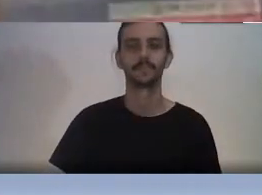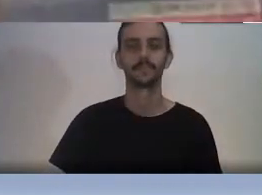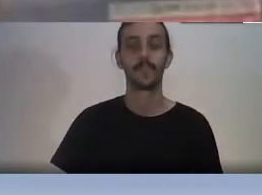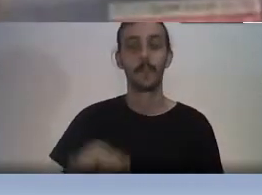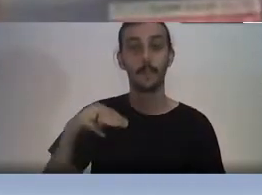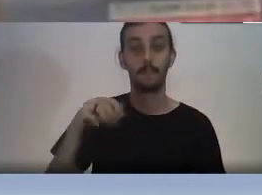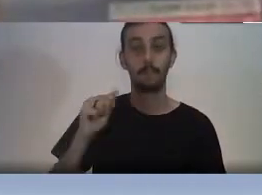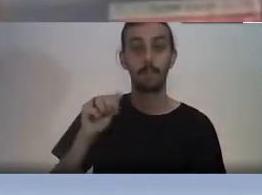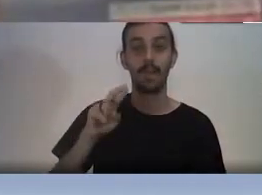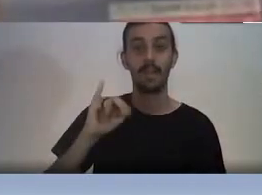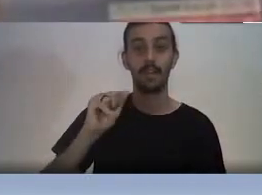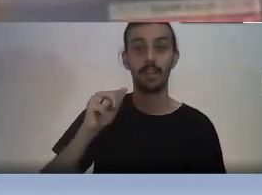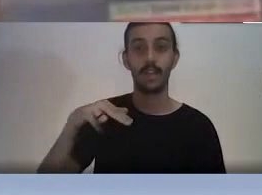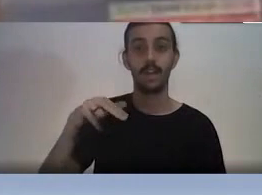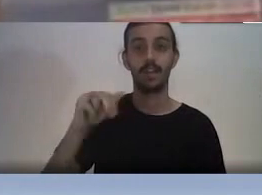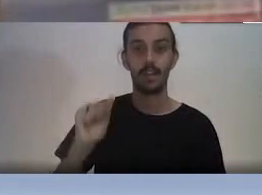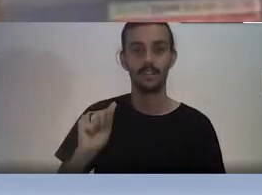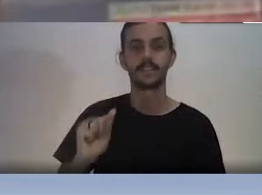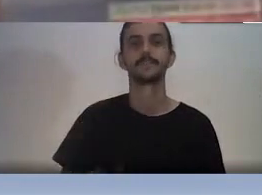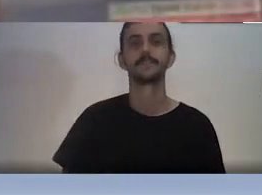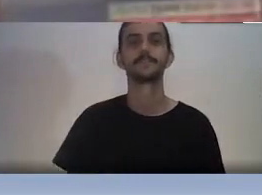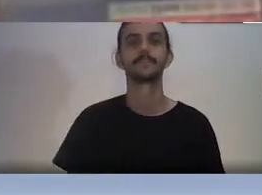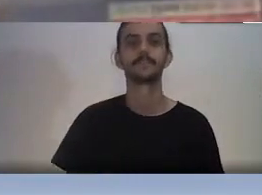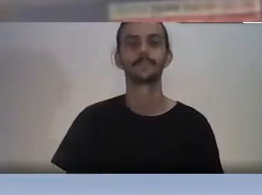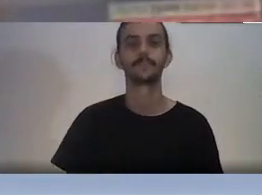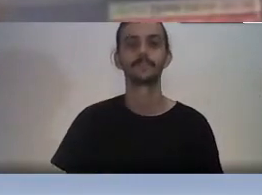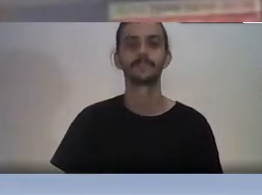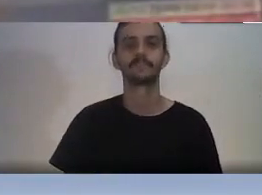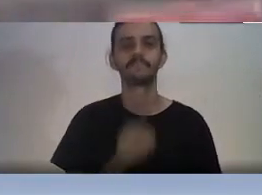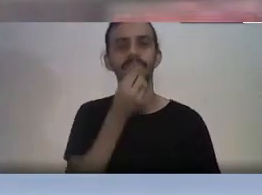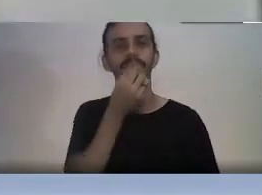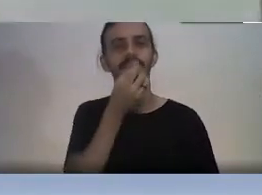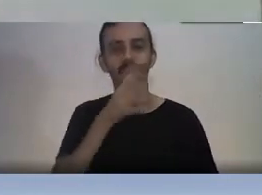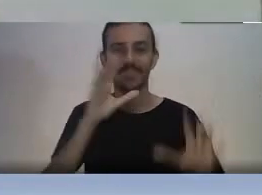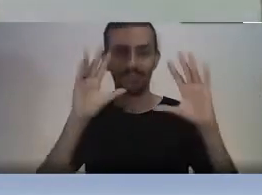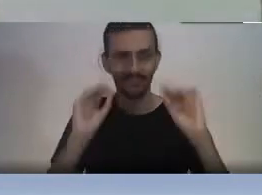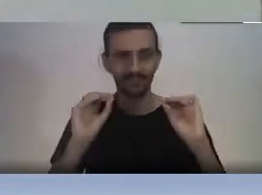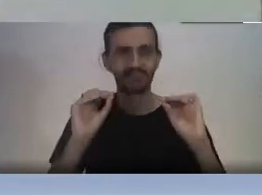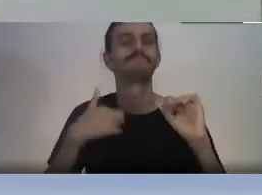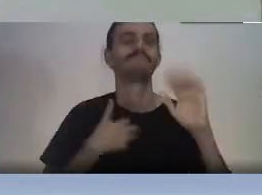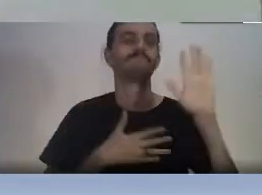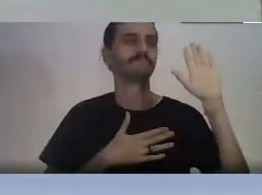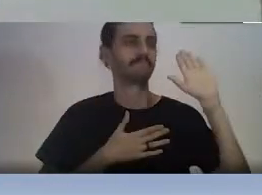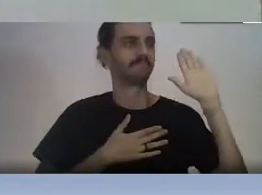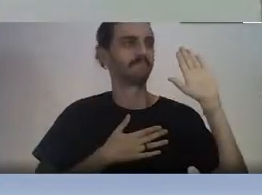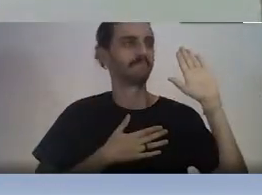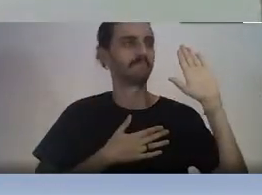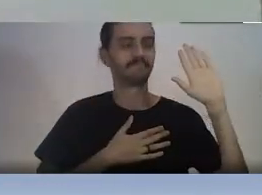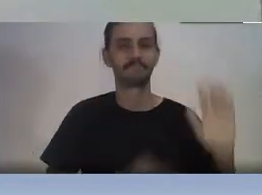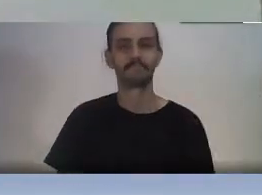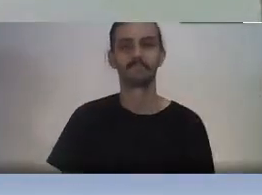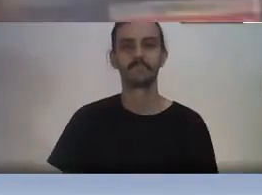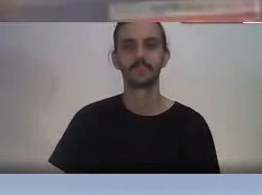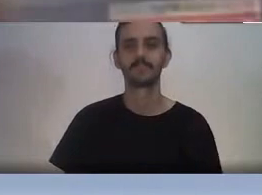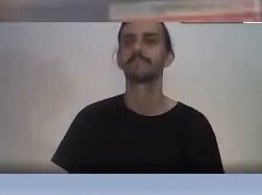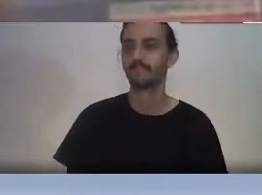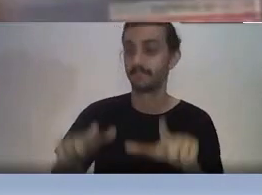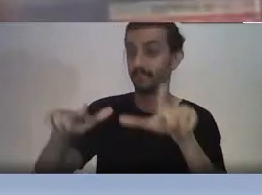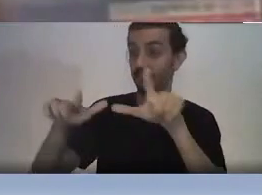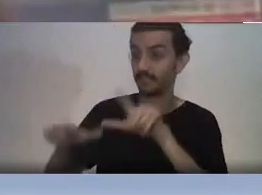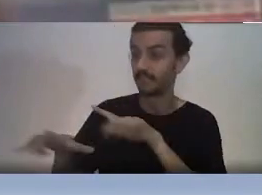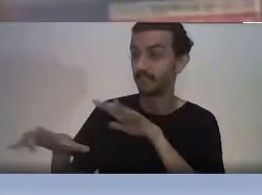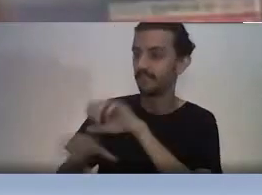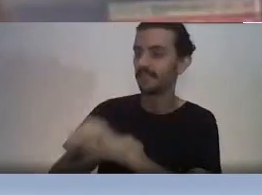Mariana Nunes Andreola. Boa noite. Assim eu prometo. Eu lhe concedo o grau